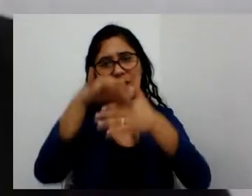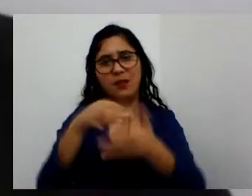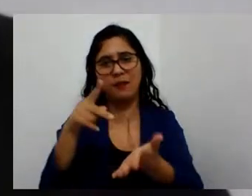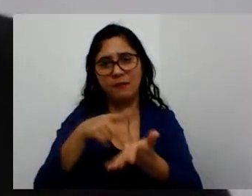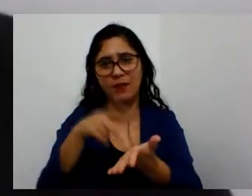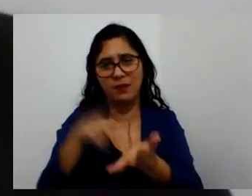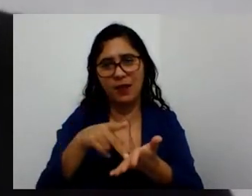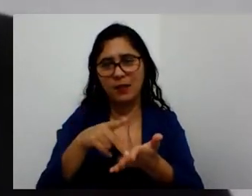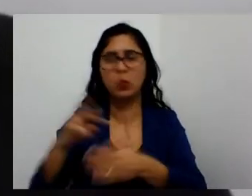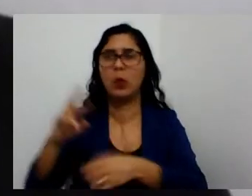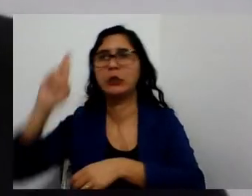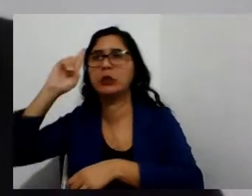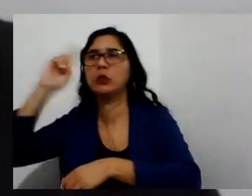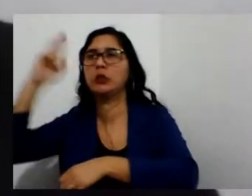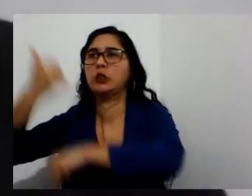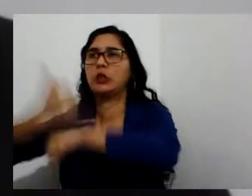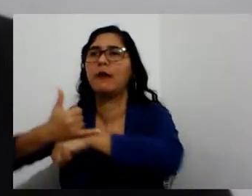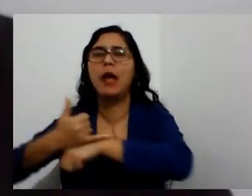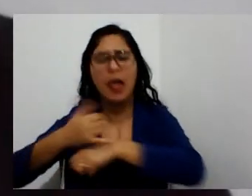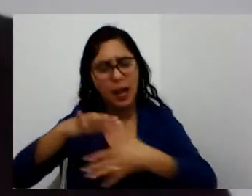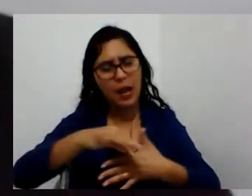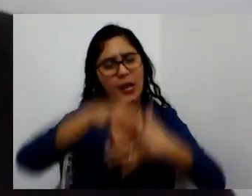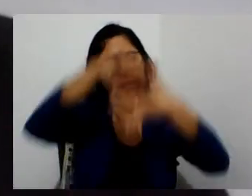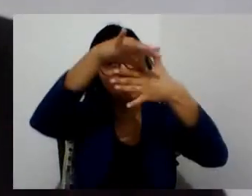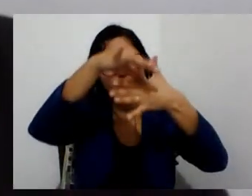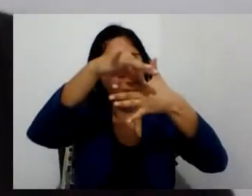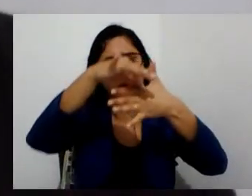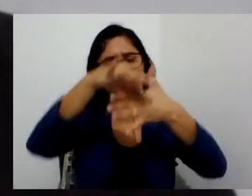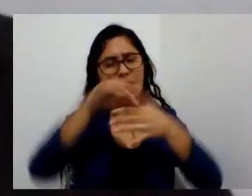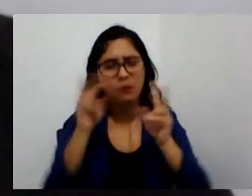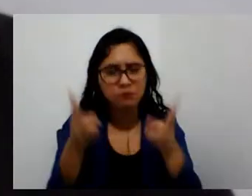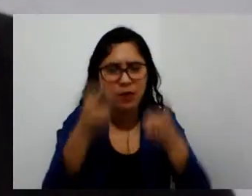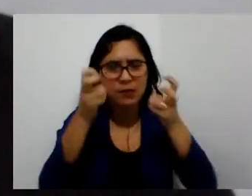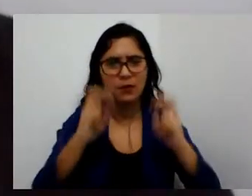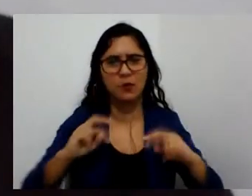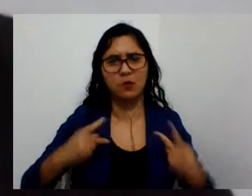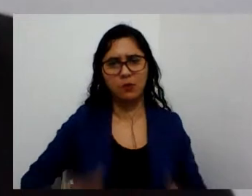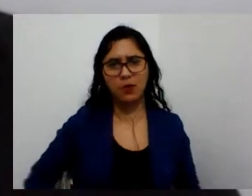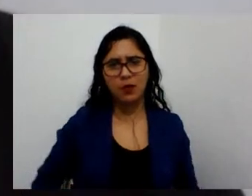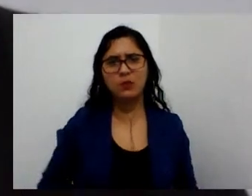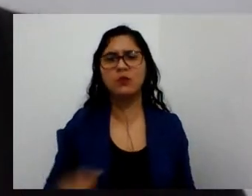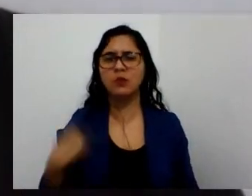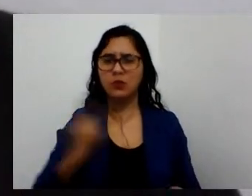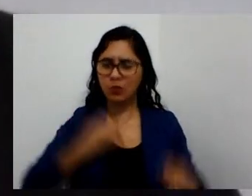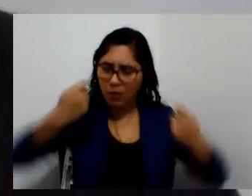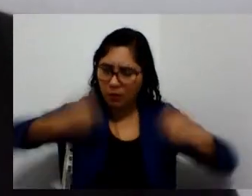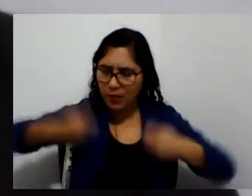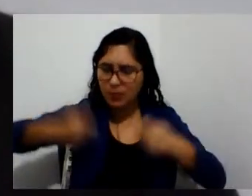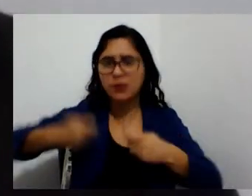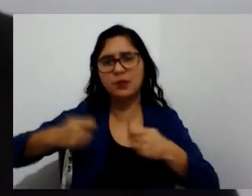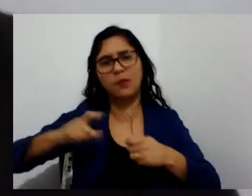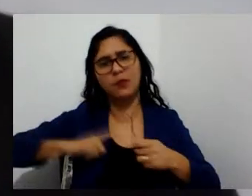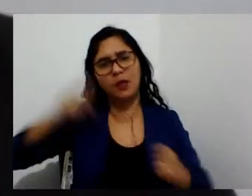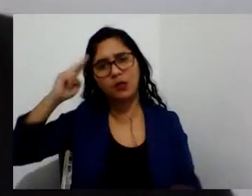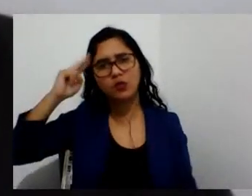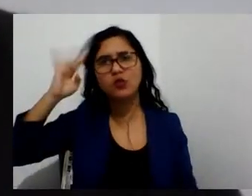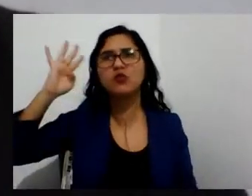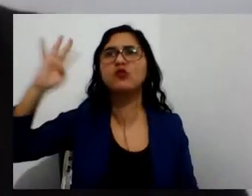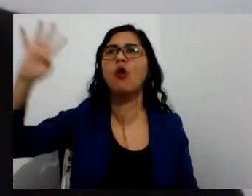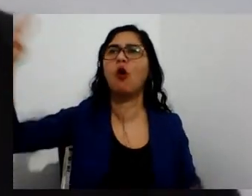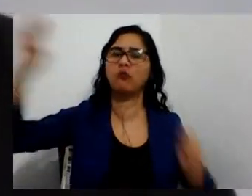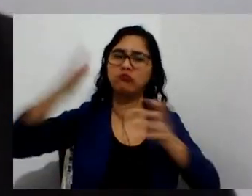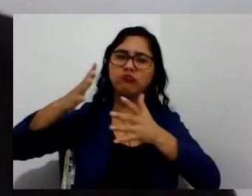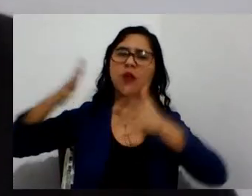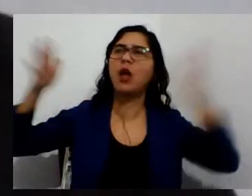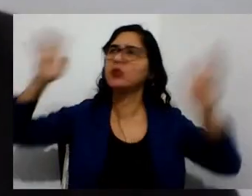chefes. Líderes sem demagogia, olhando bem o lado humano. Então, nós temos que ter sonhos. Temos que ter sonhos grandes. E